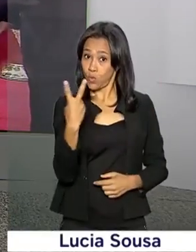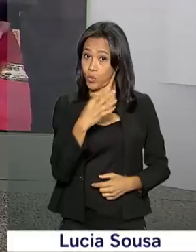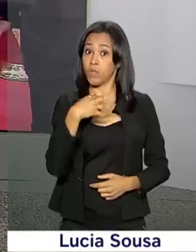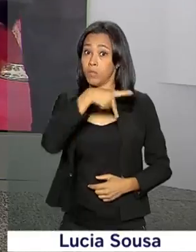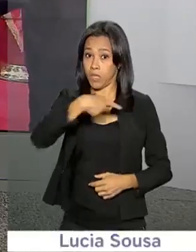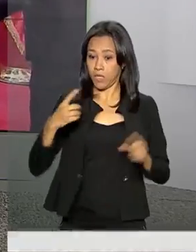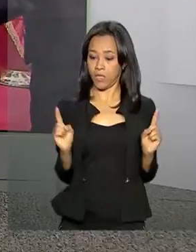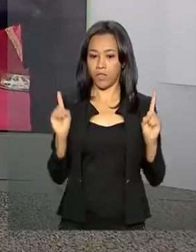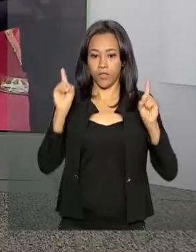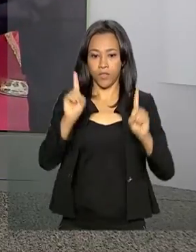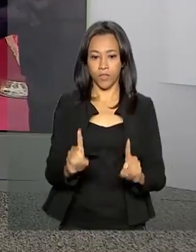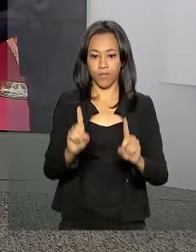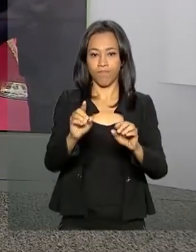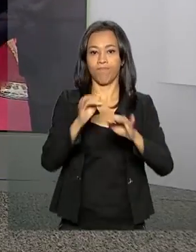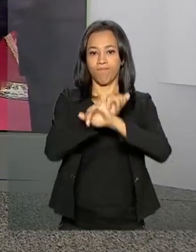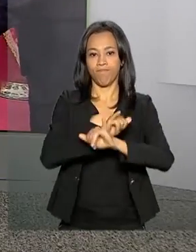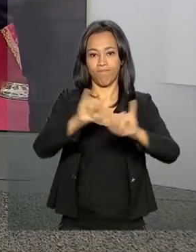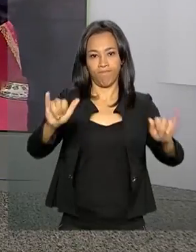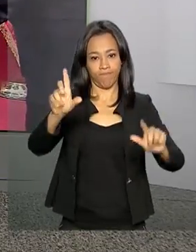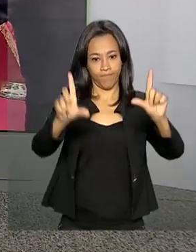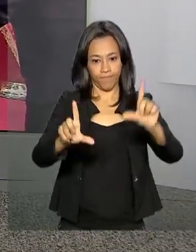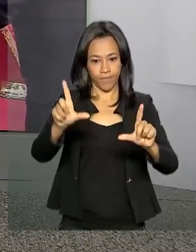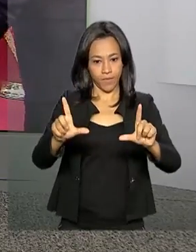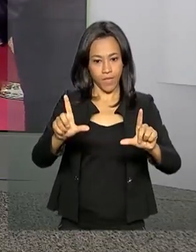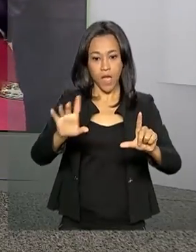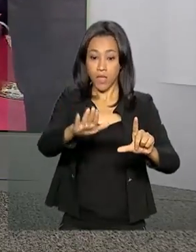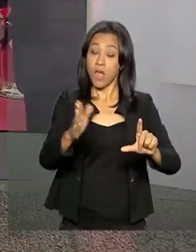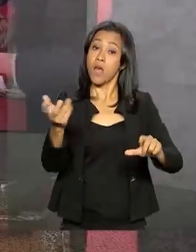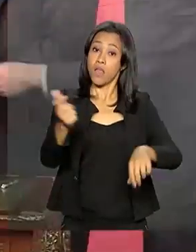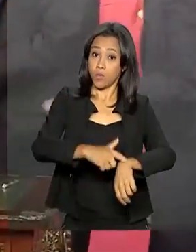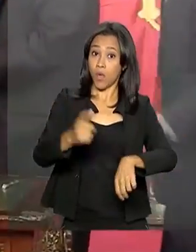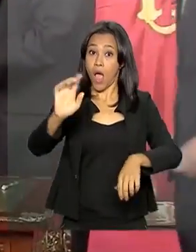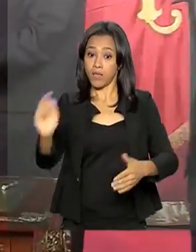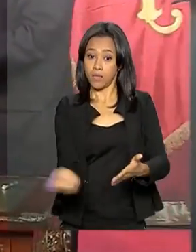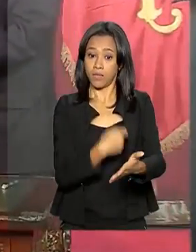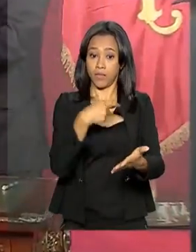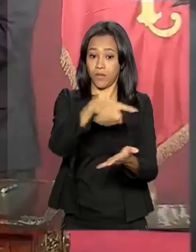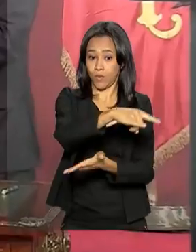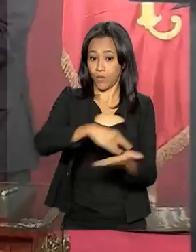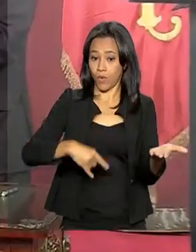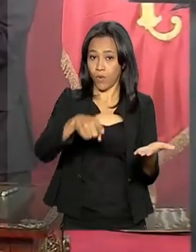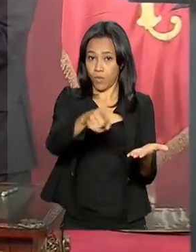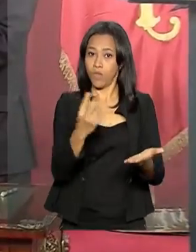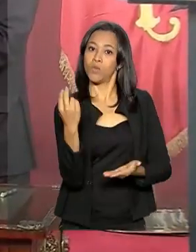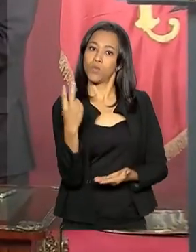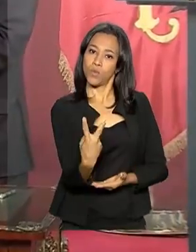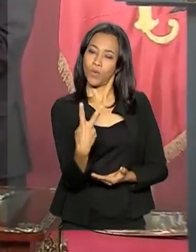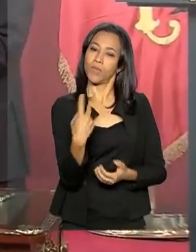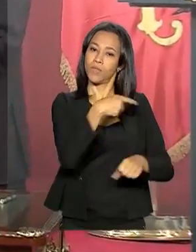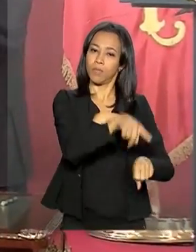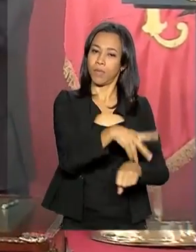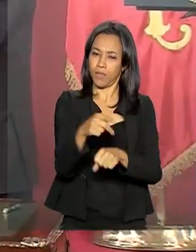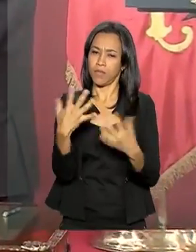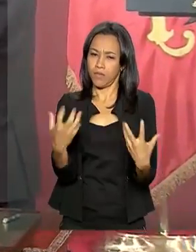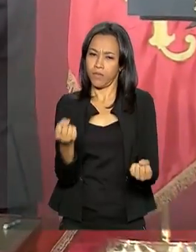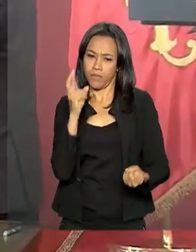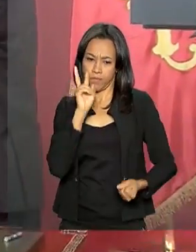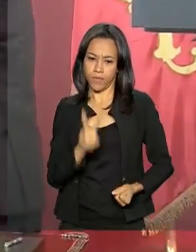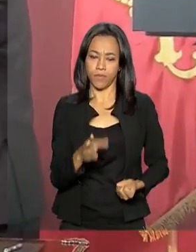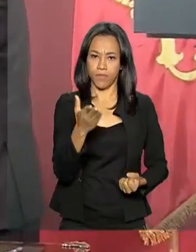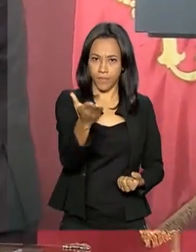presidentes fazem uma declaração à imprensa. Na verdade, neste momento, eles assinam acordos entre os dois países. Vamos acompanhar ao vivo. Para